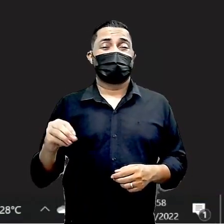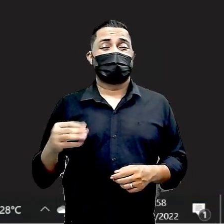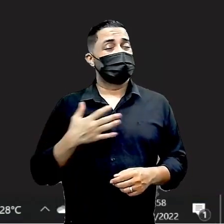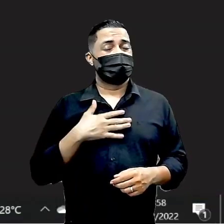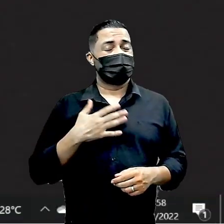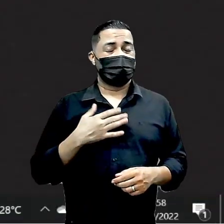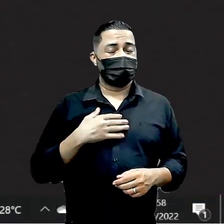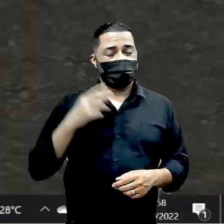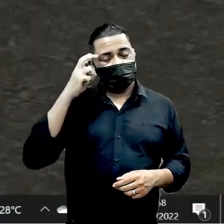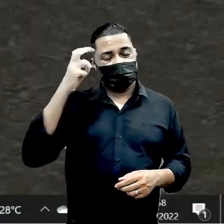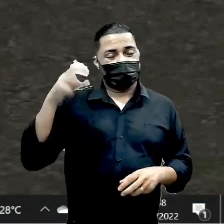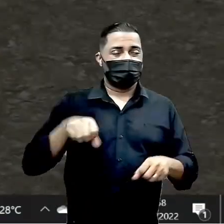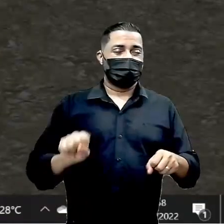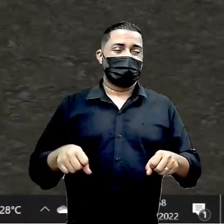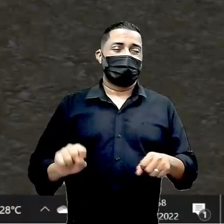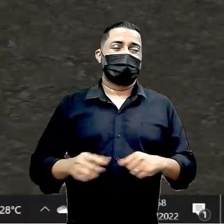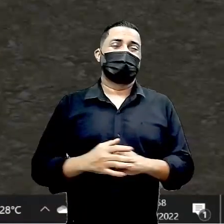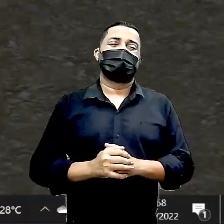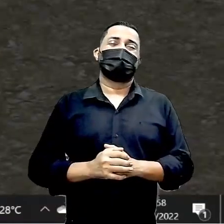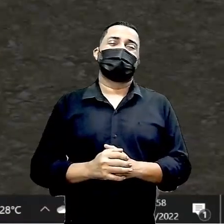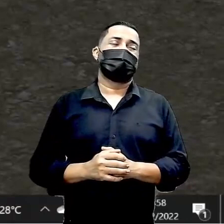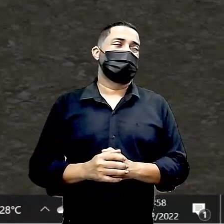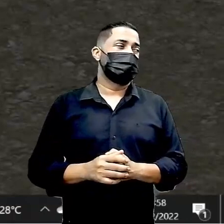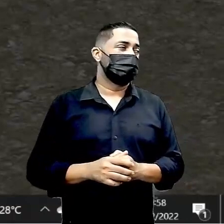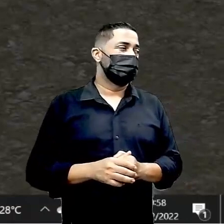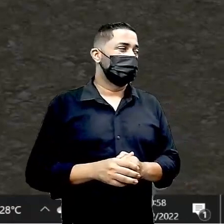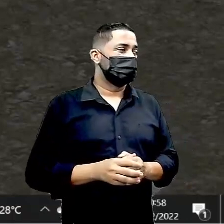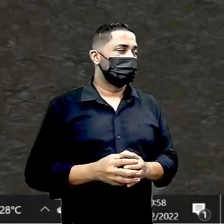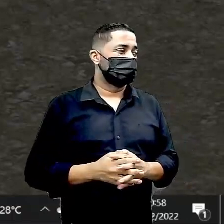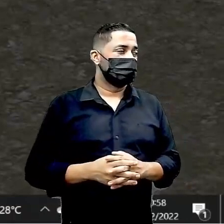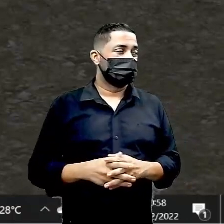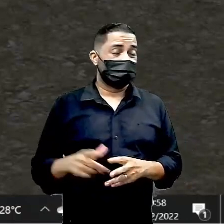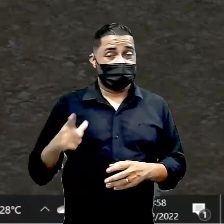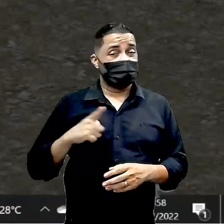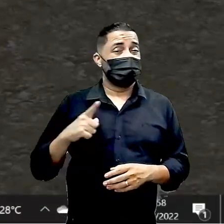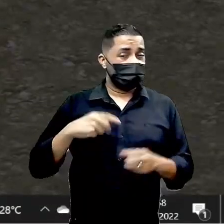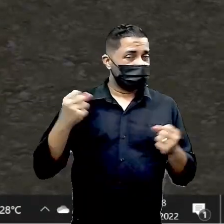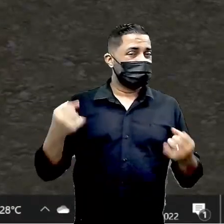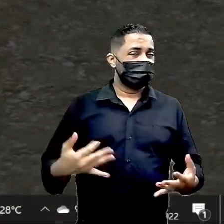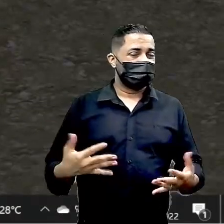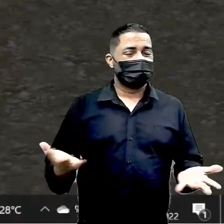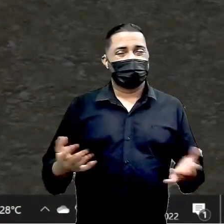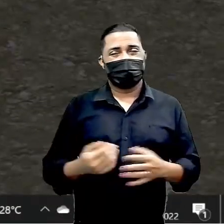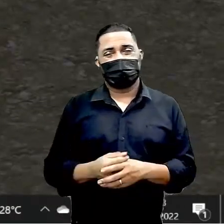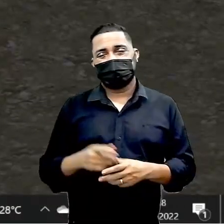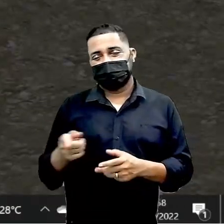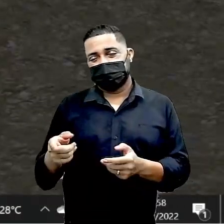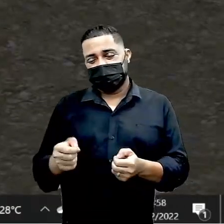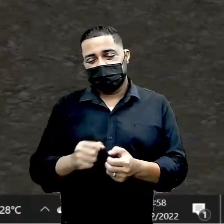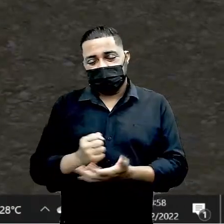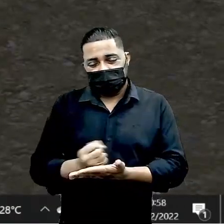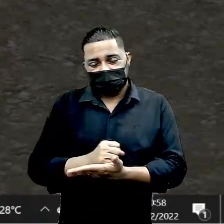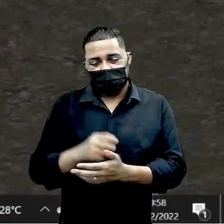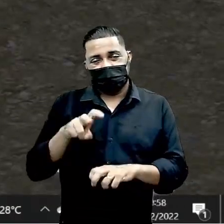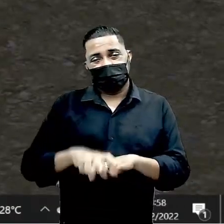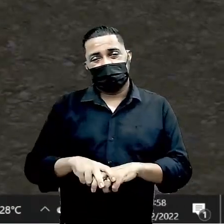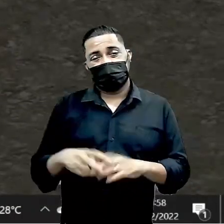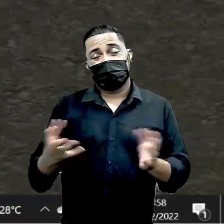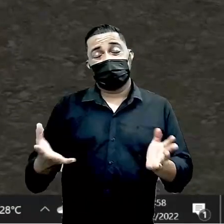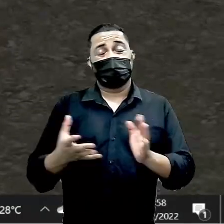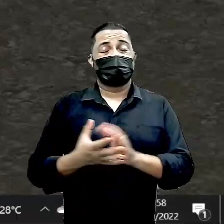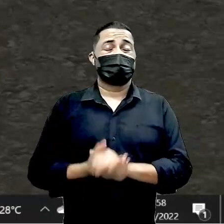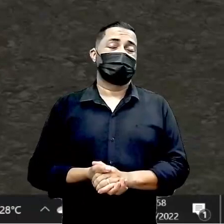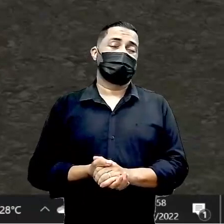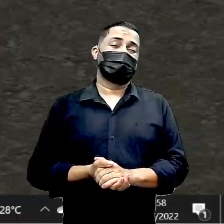moto. Olha. Tá explicado, né? Também, pô, tu tá jogando aí sentado? Agora, Bom,